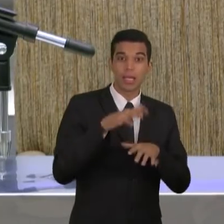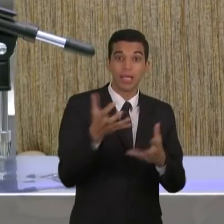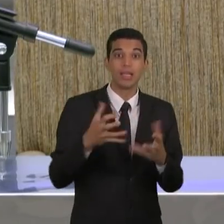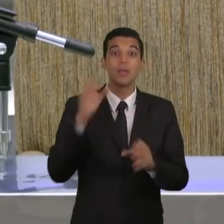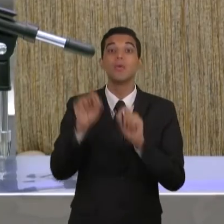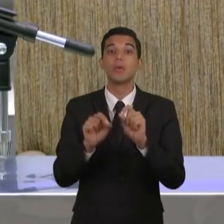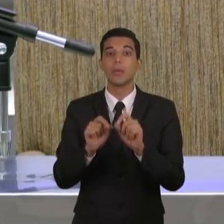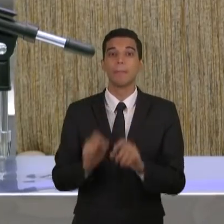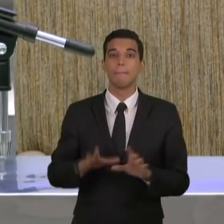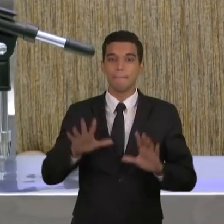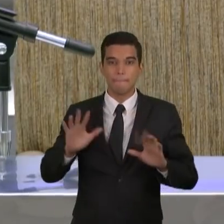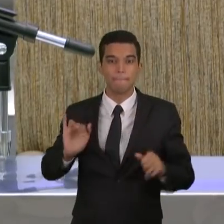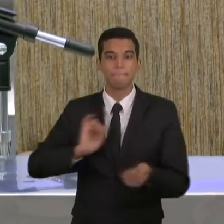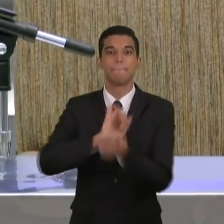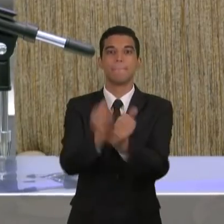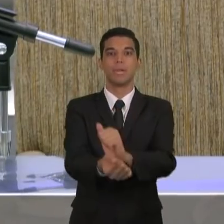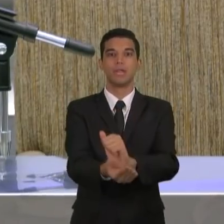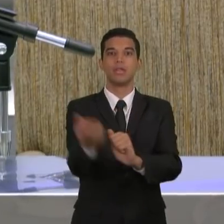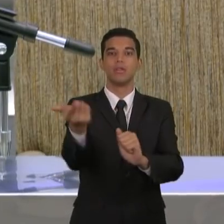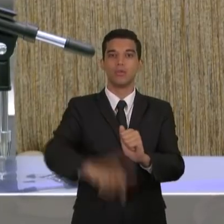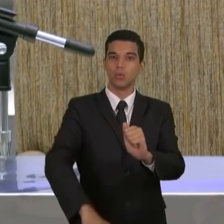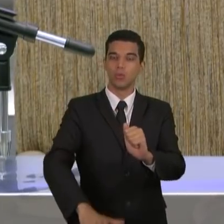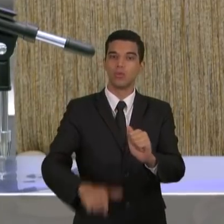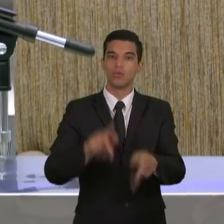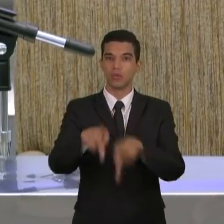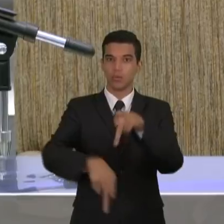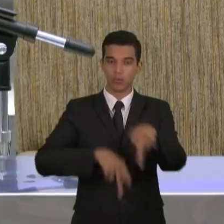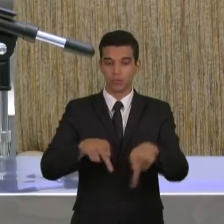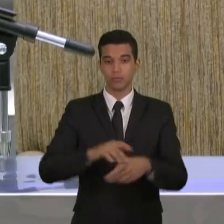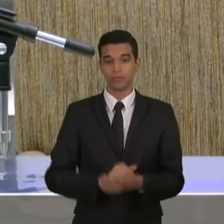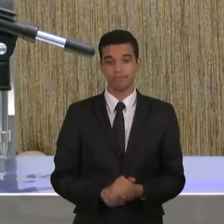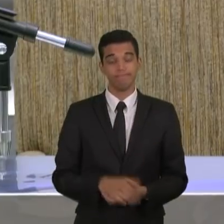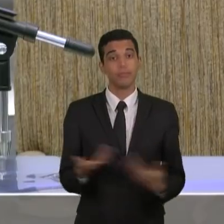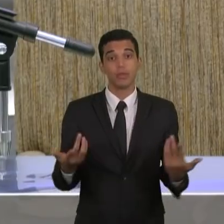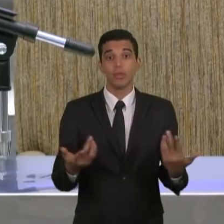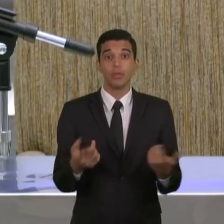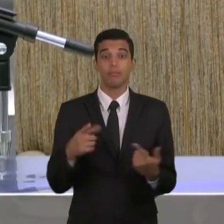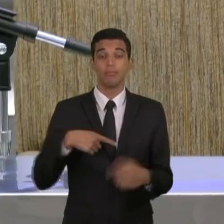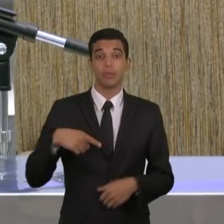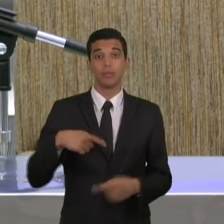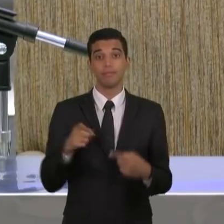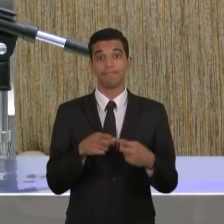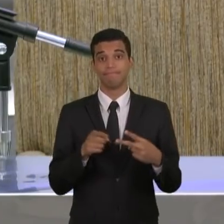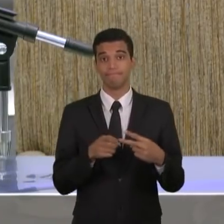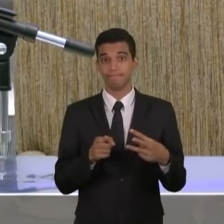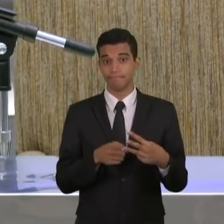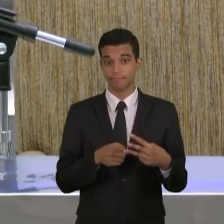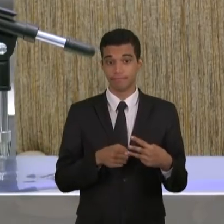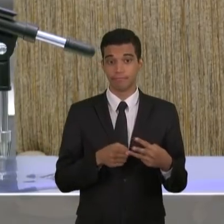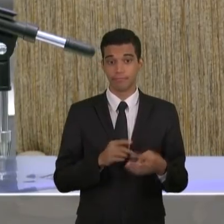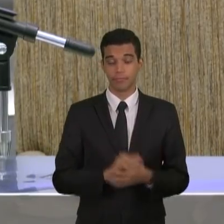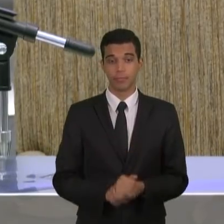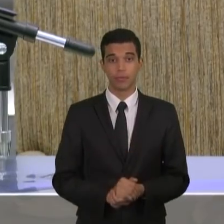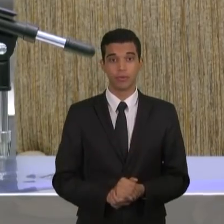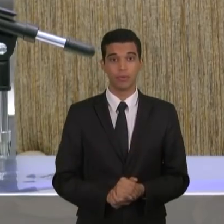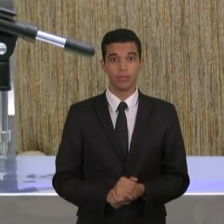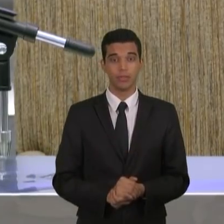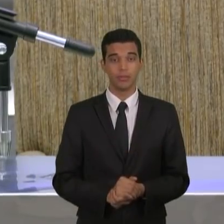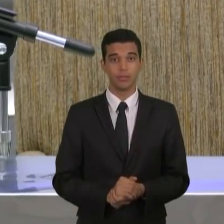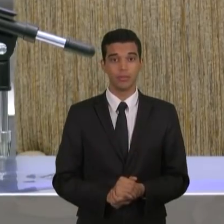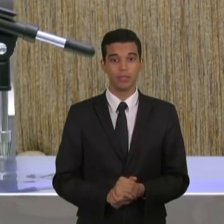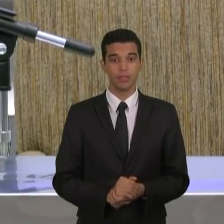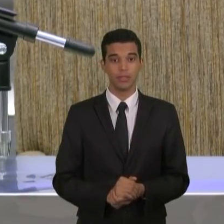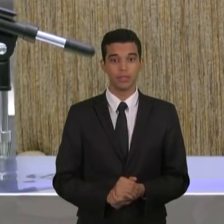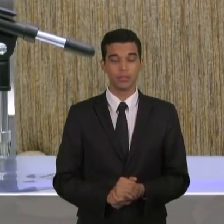esperava bom e era preso voltava para a escravidão se você jogava no mar